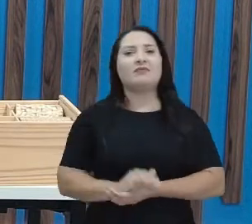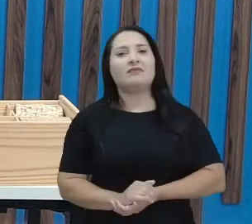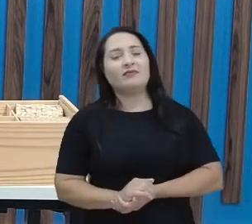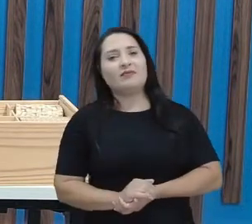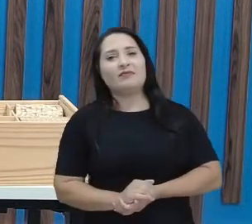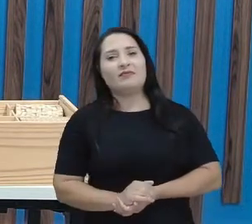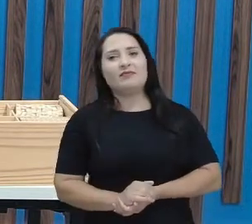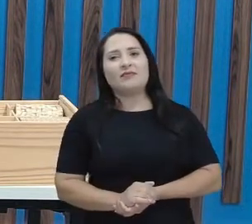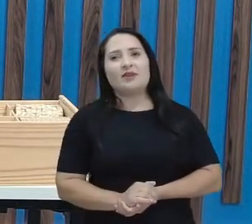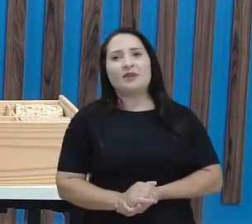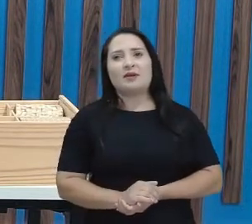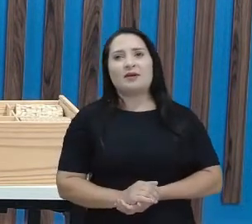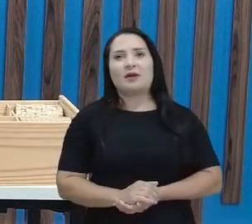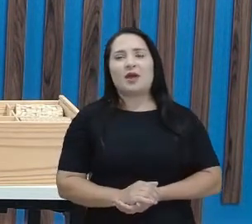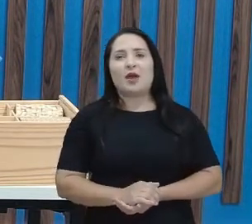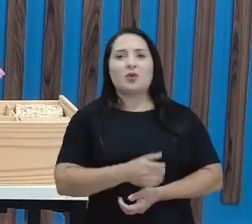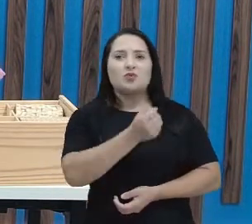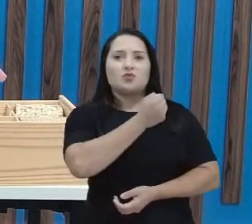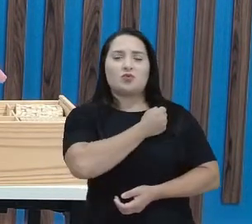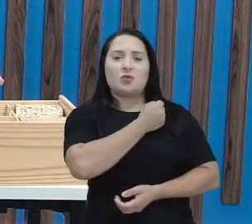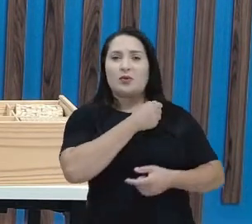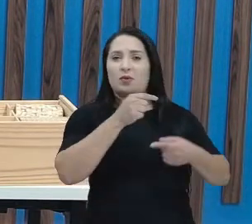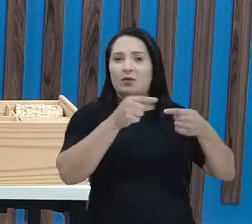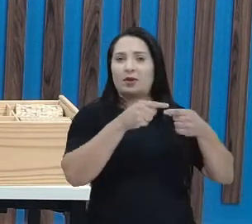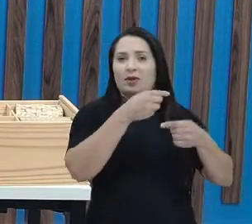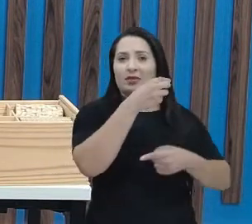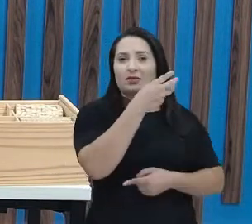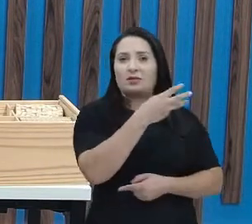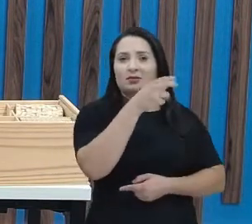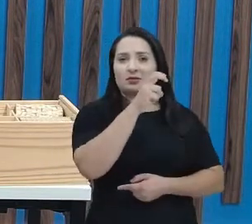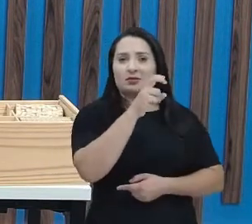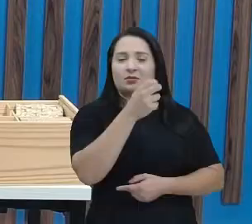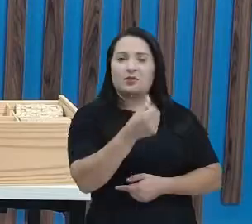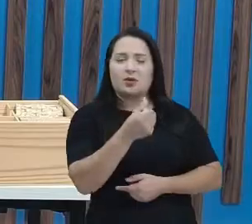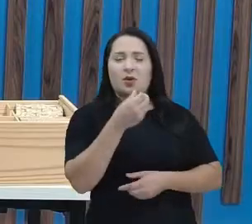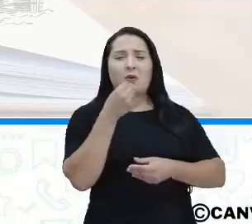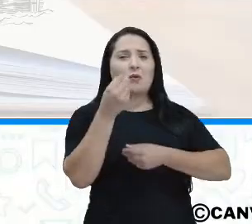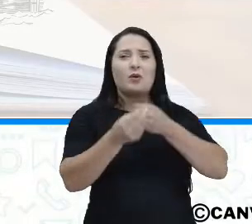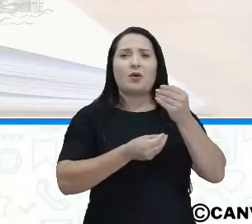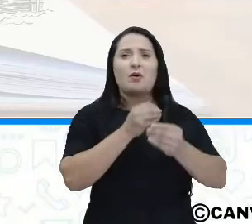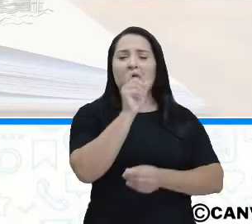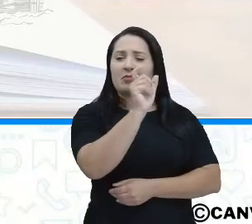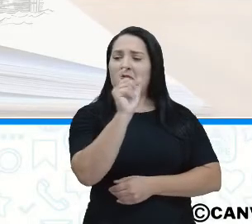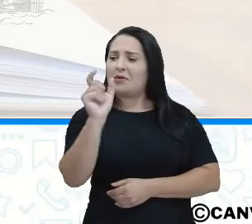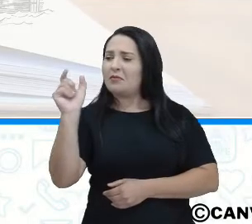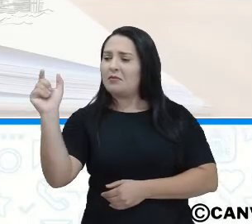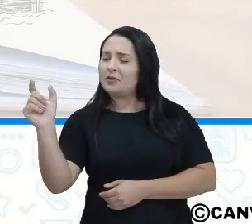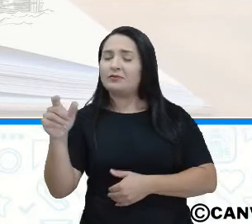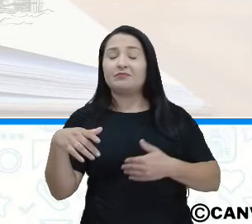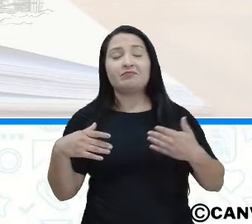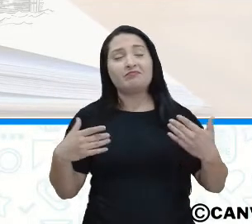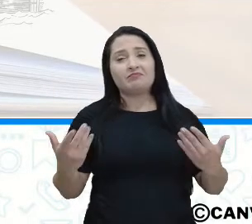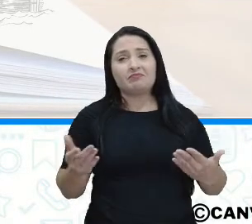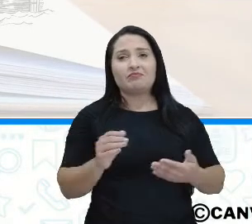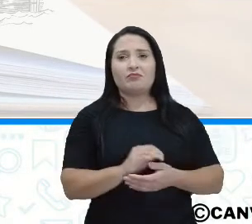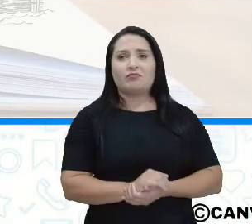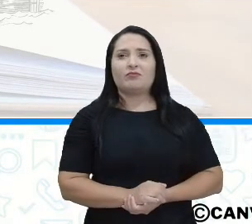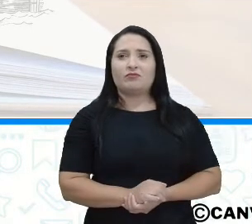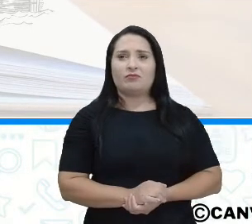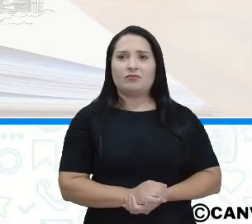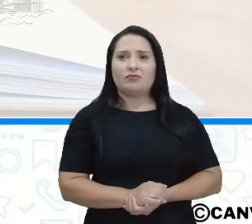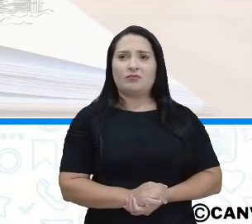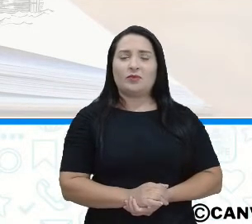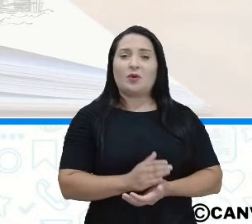Então, olha aí, o primeiro valor 356. Como é que eu iria representar isso, né? Eu começo primeiro